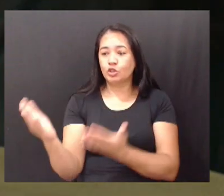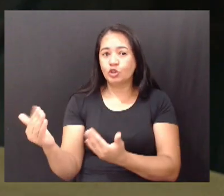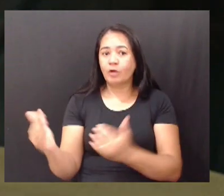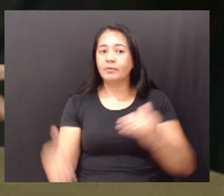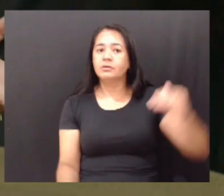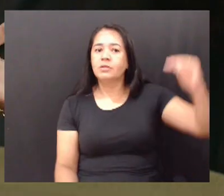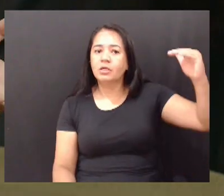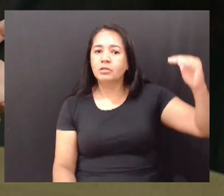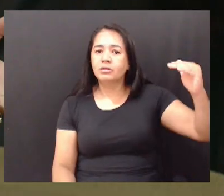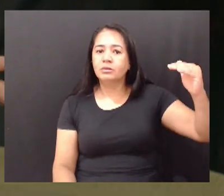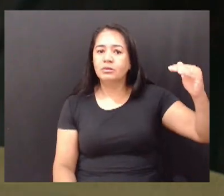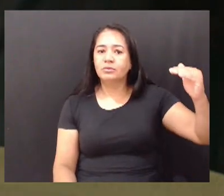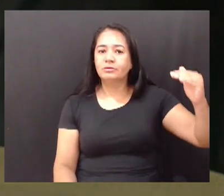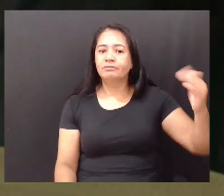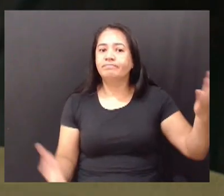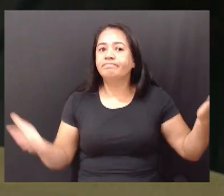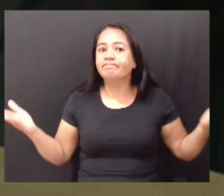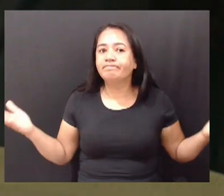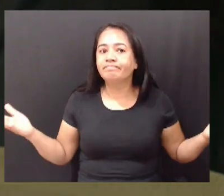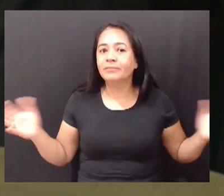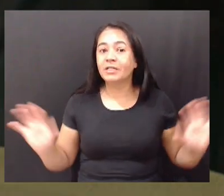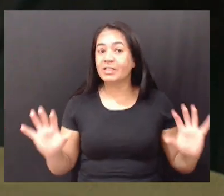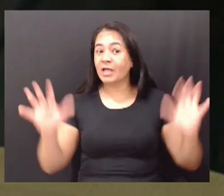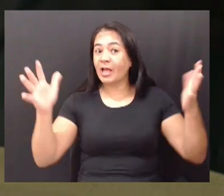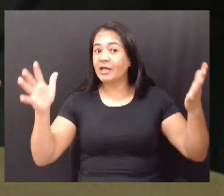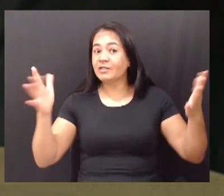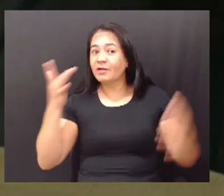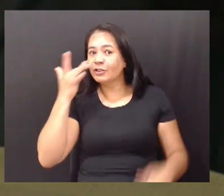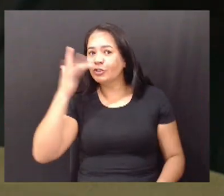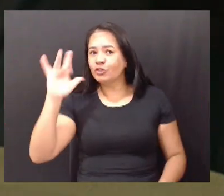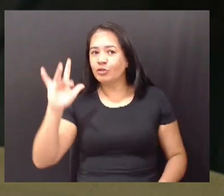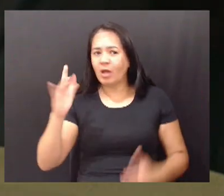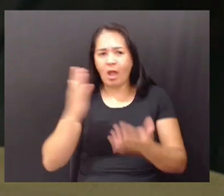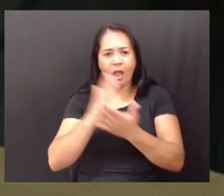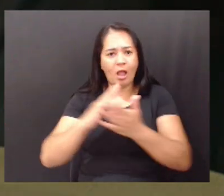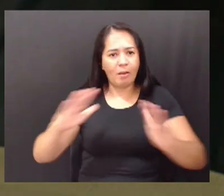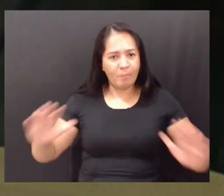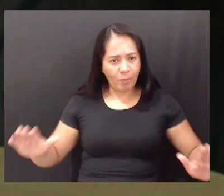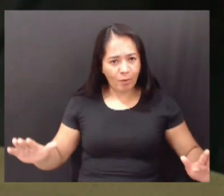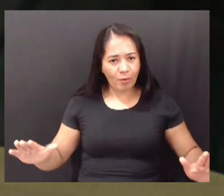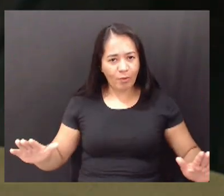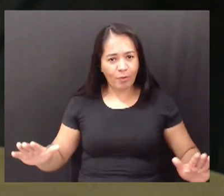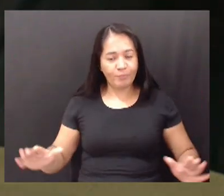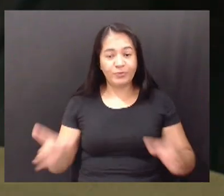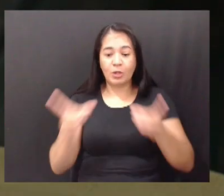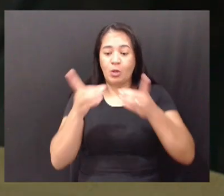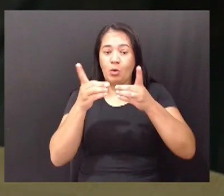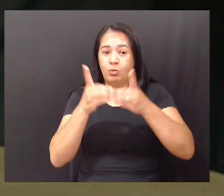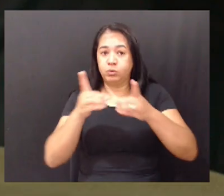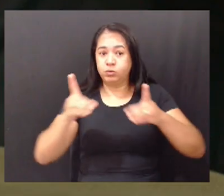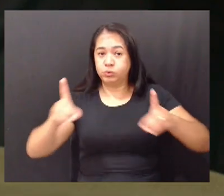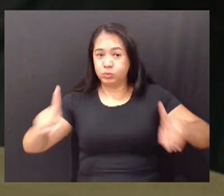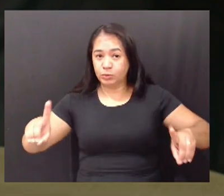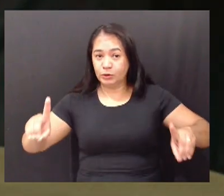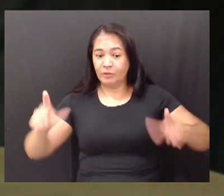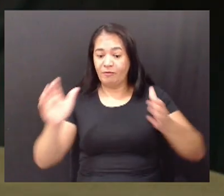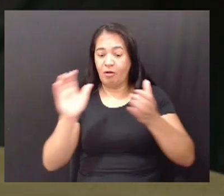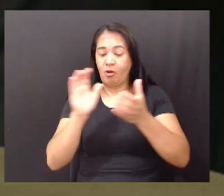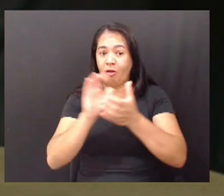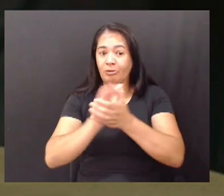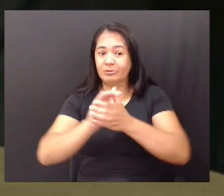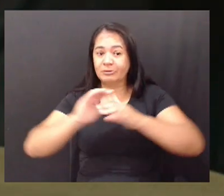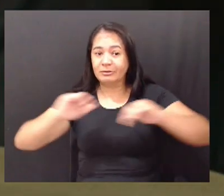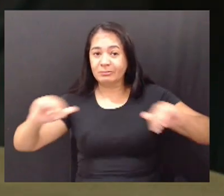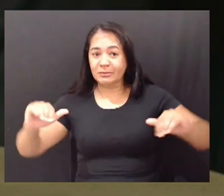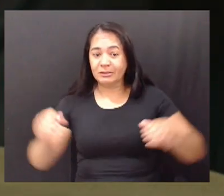de ouro? Deixaram de existir? O aumento dos divórcios e das separações revela